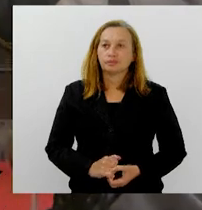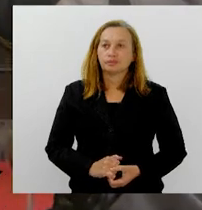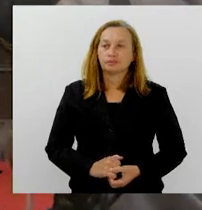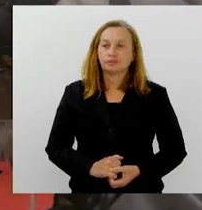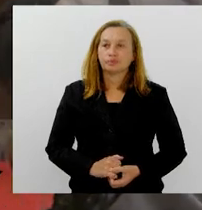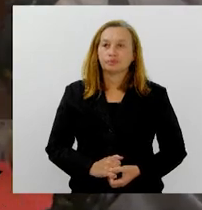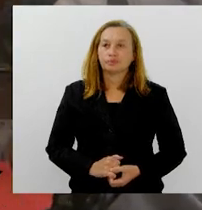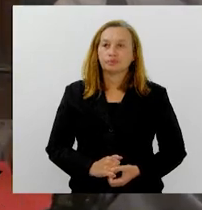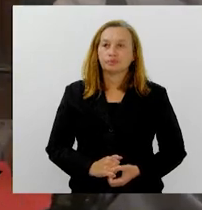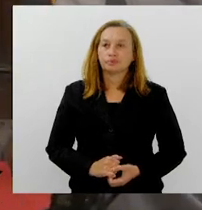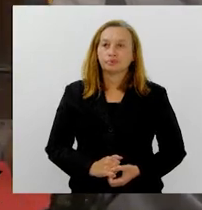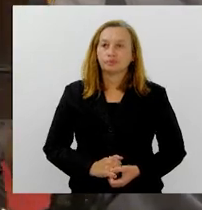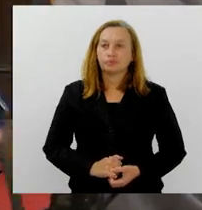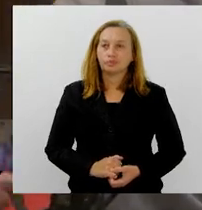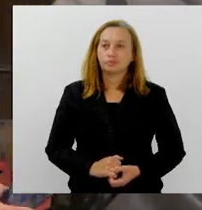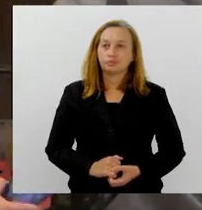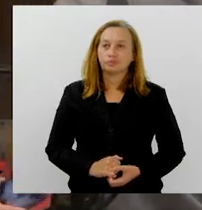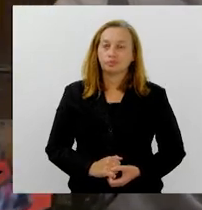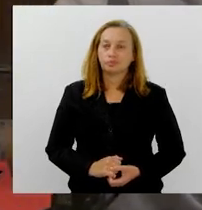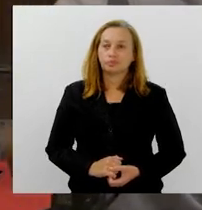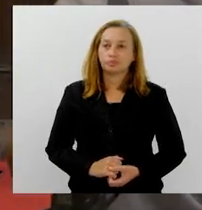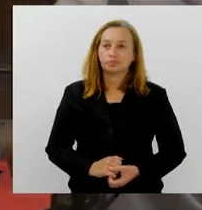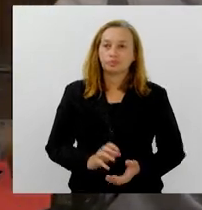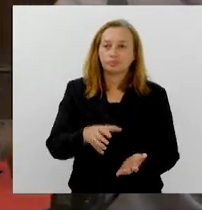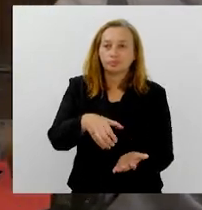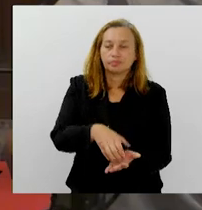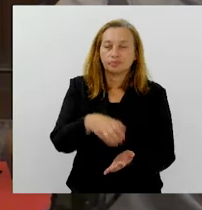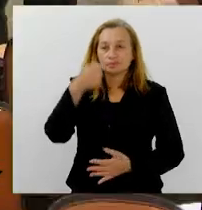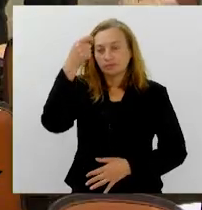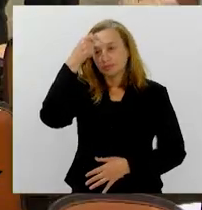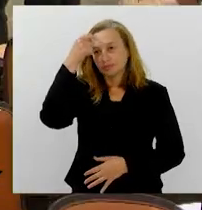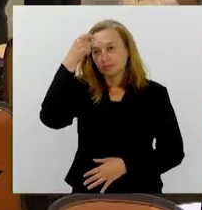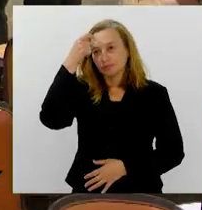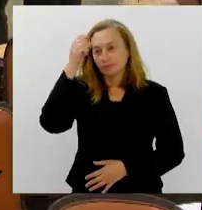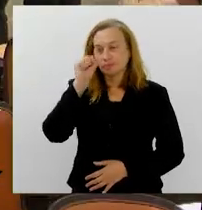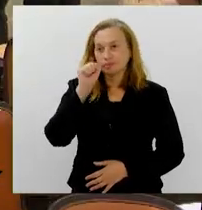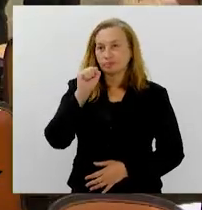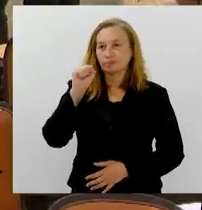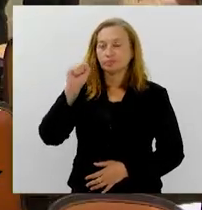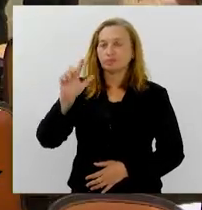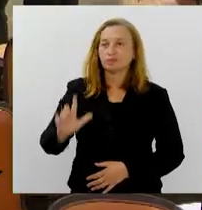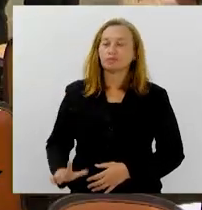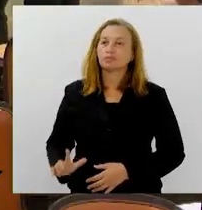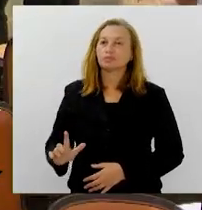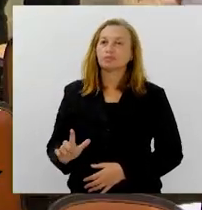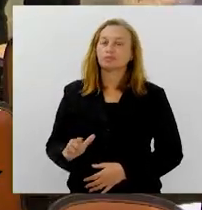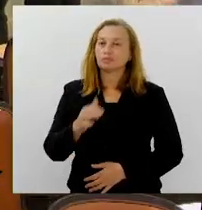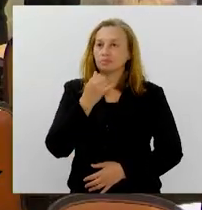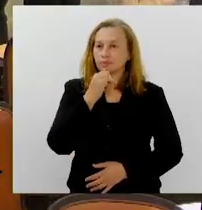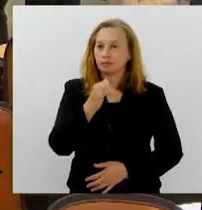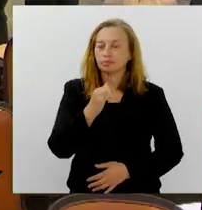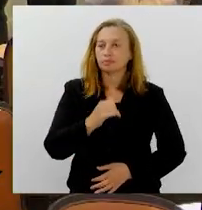Próximo agraciado, Centro de Memória do Sul Fluminense.